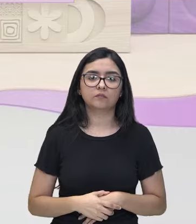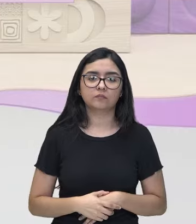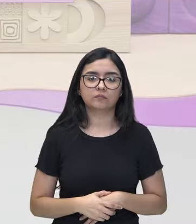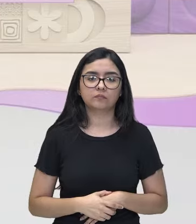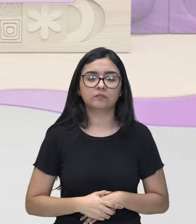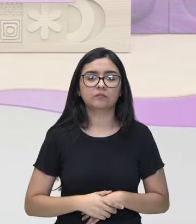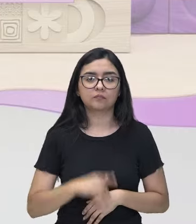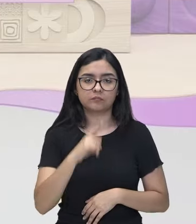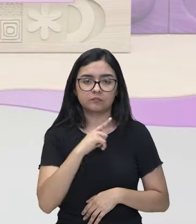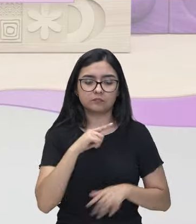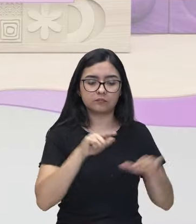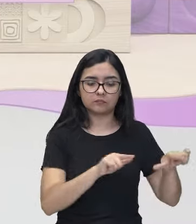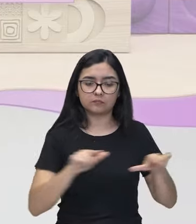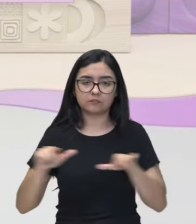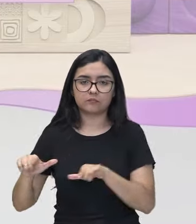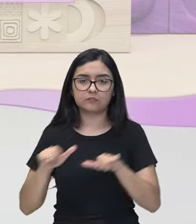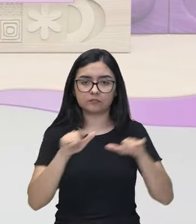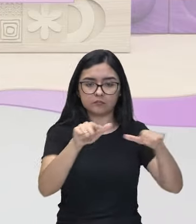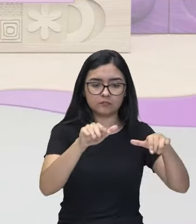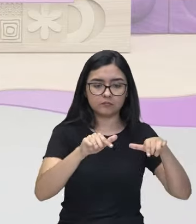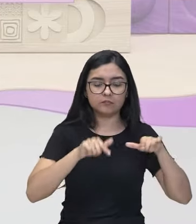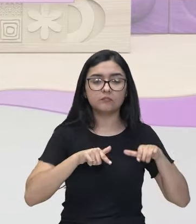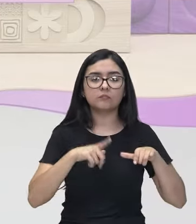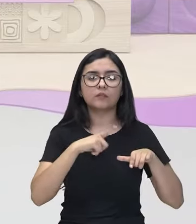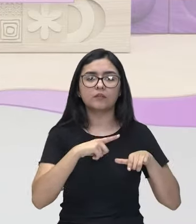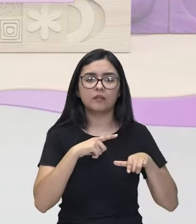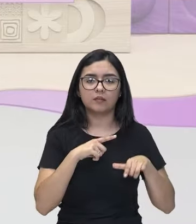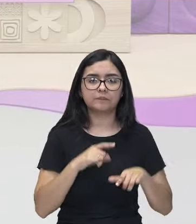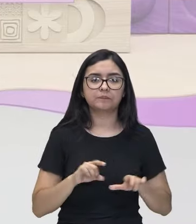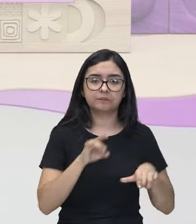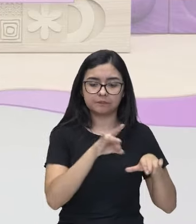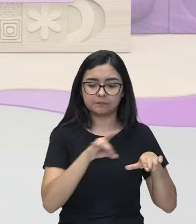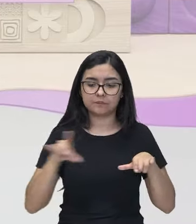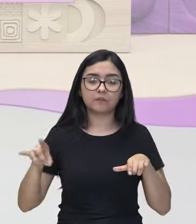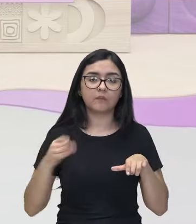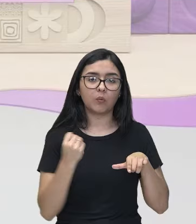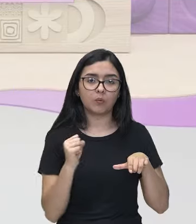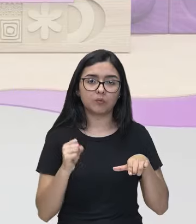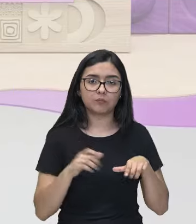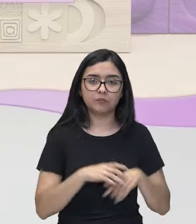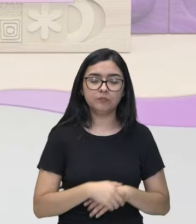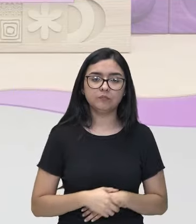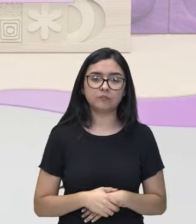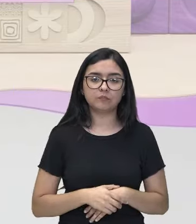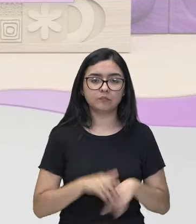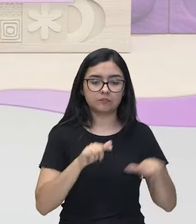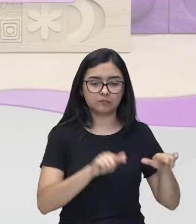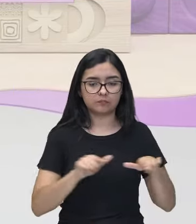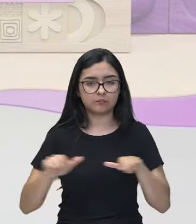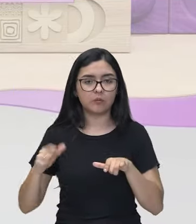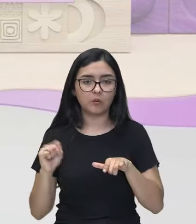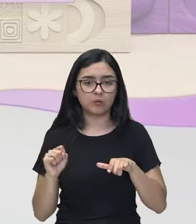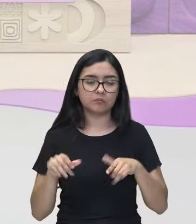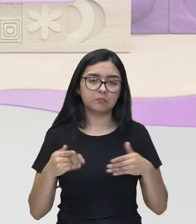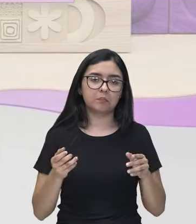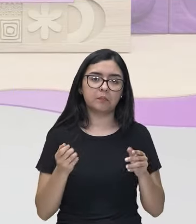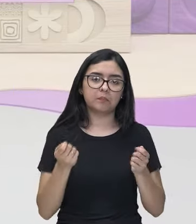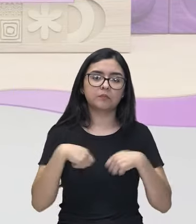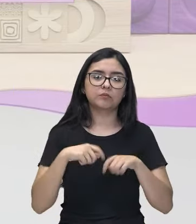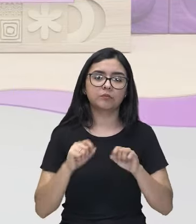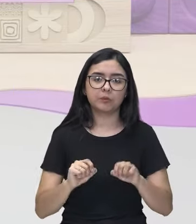e temos em cada fila 8 lajotas, certo? E aí, por isso, nós podemos